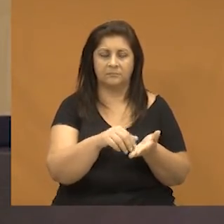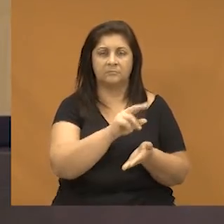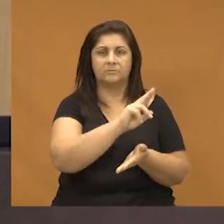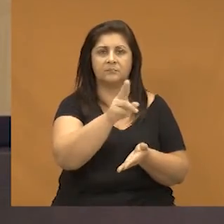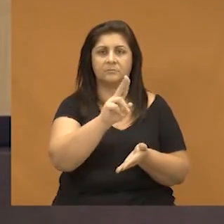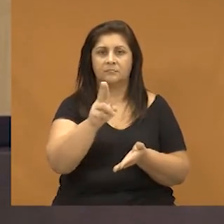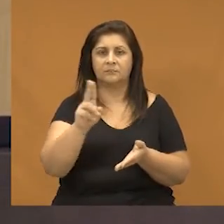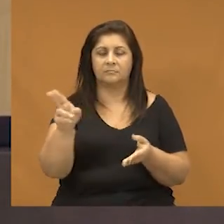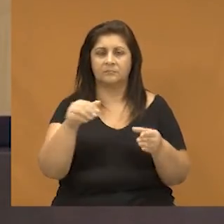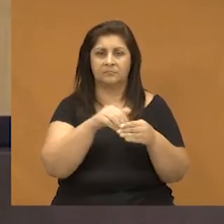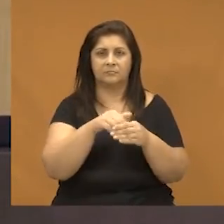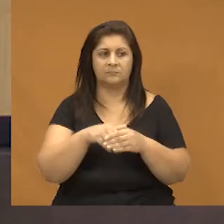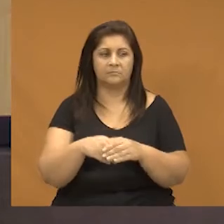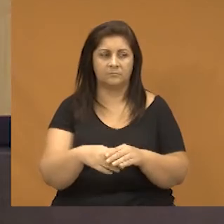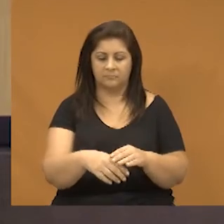projeto na forma regimental.